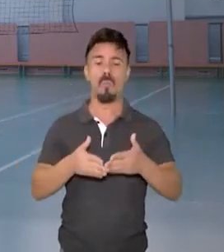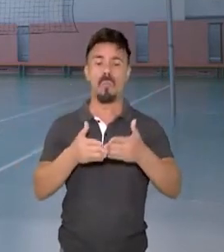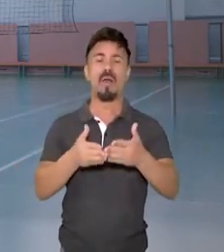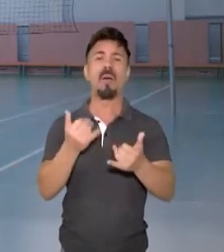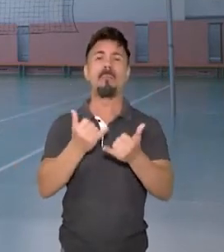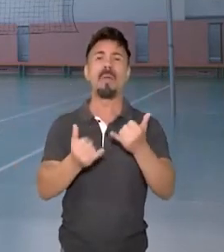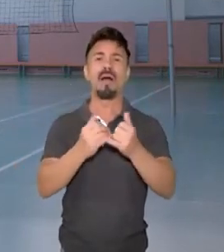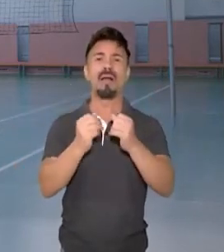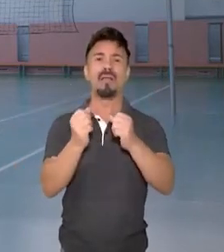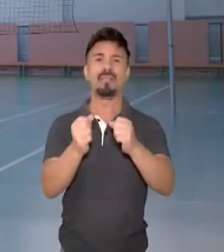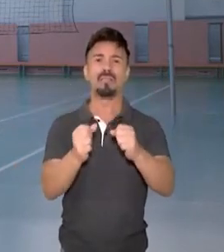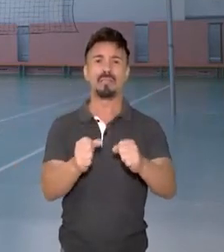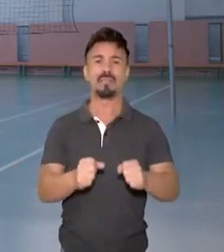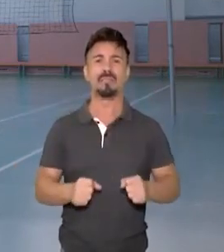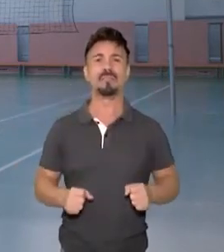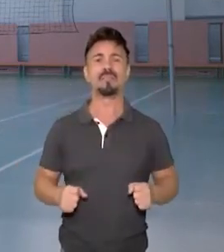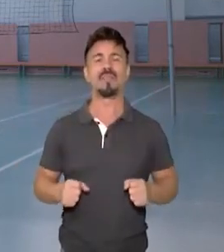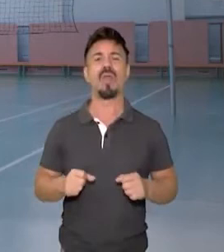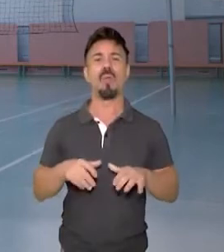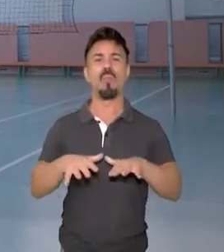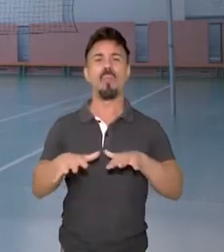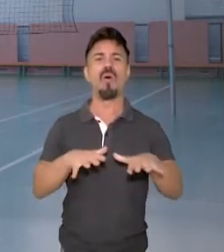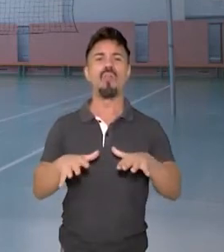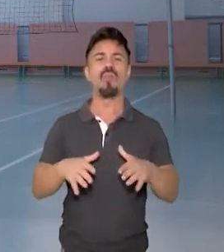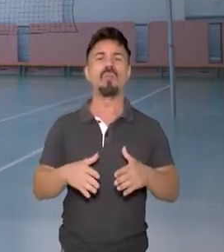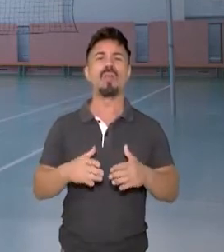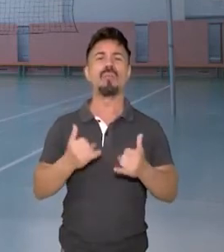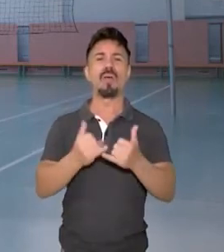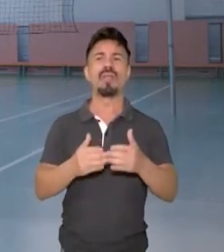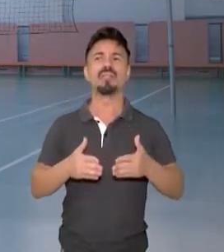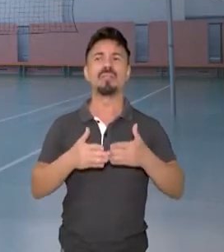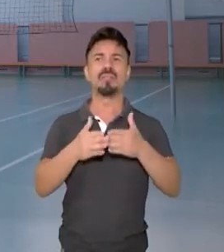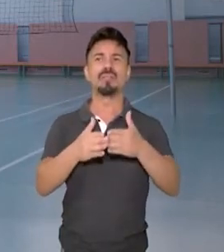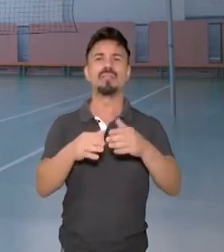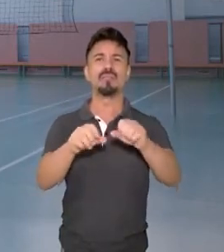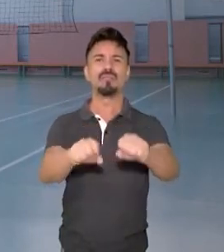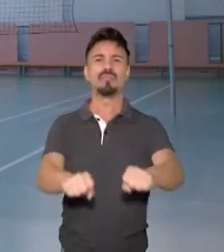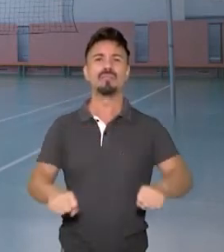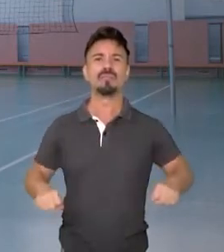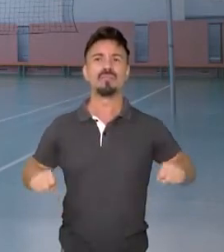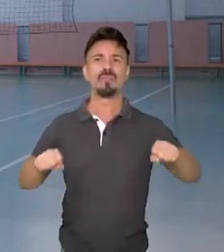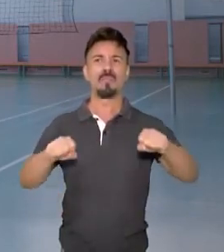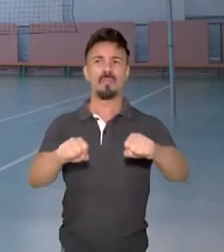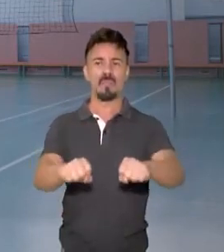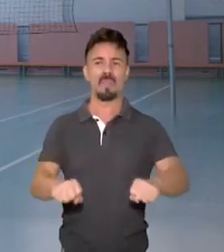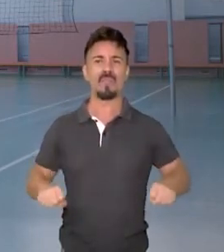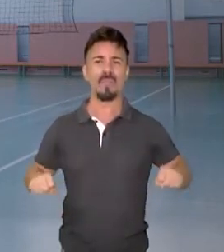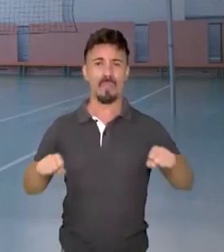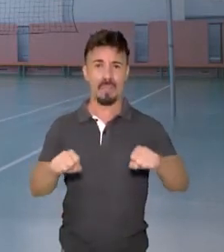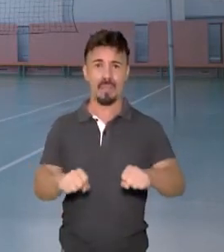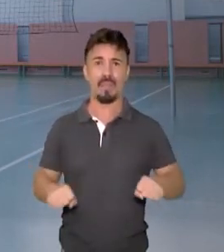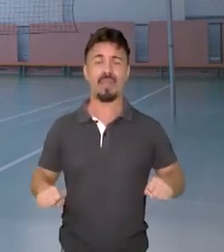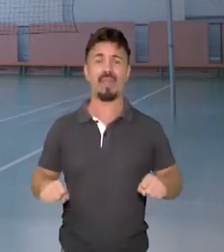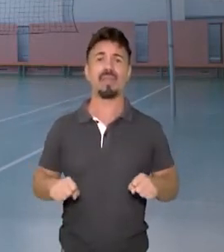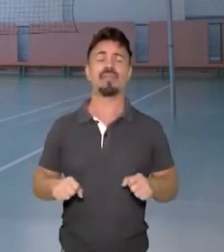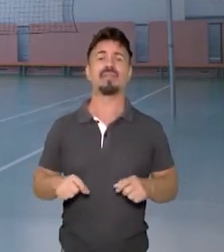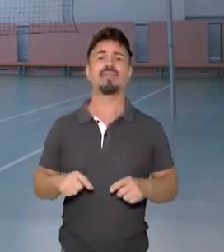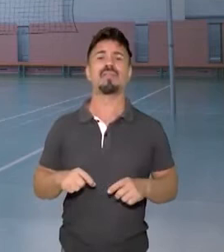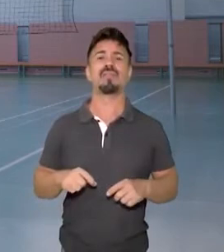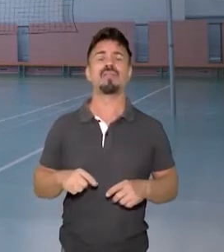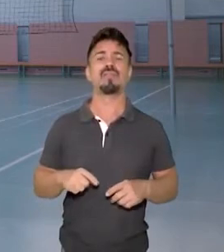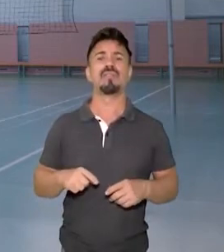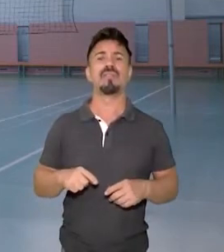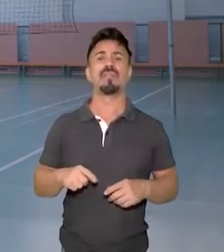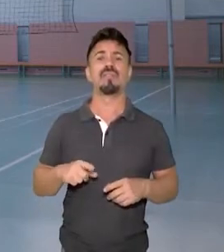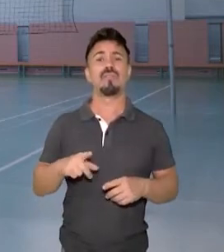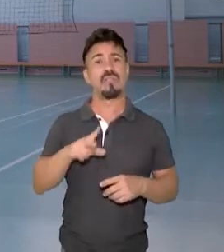diz pobre abdominal remador é o movimento como se a gente tivesse remando numa Canoa certo no solo vocês